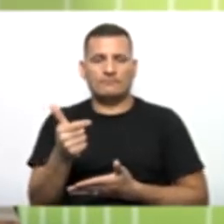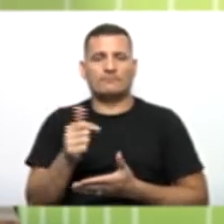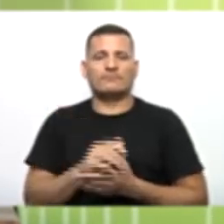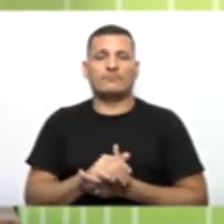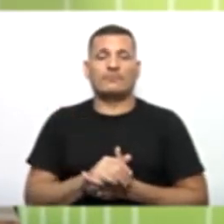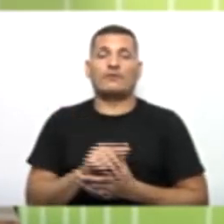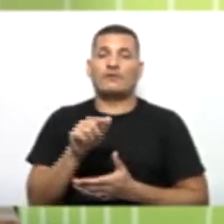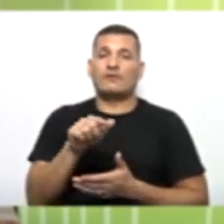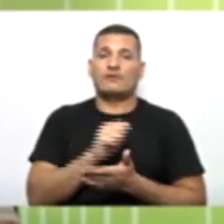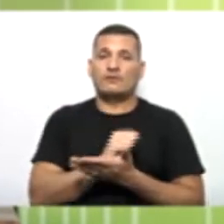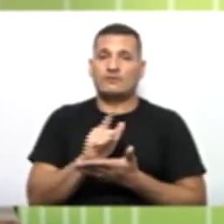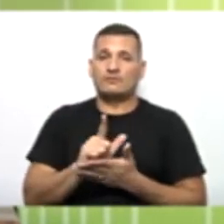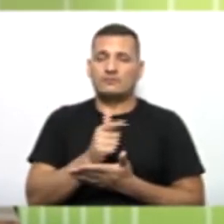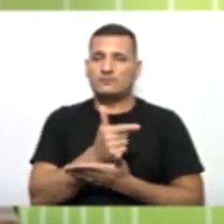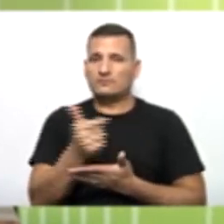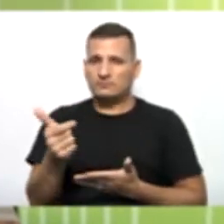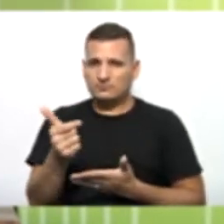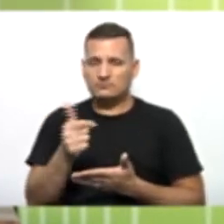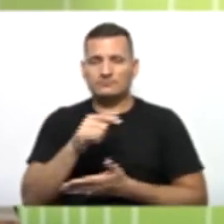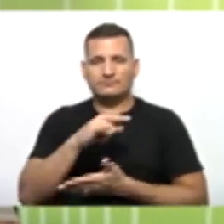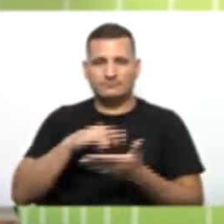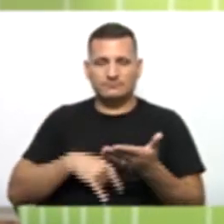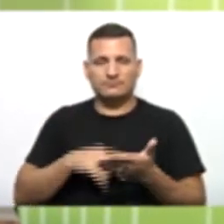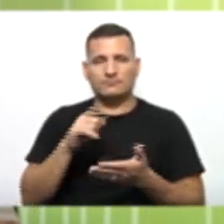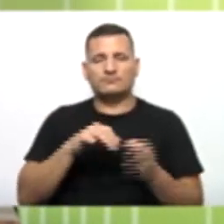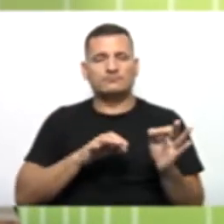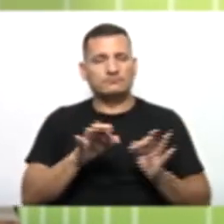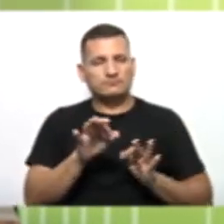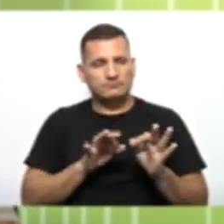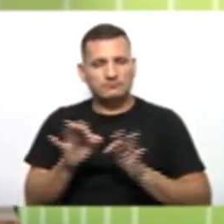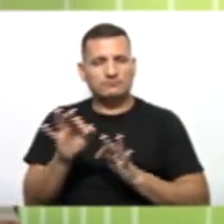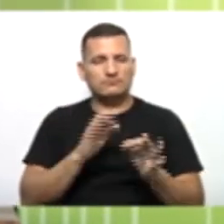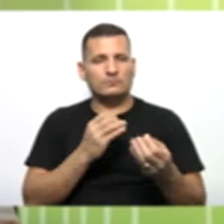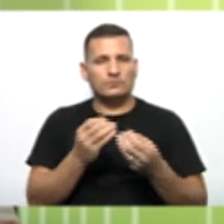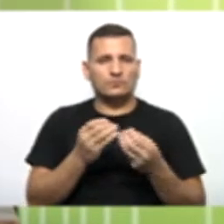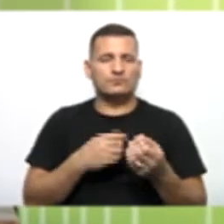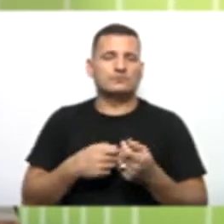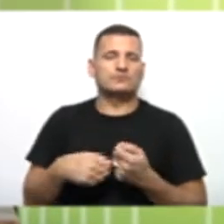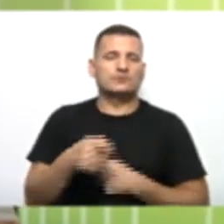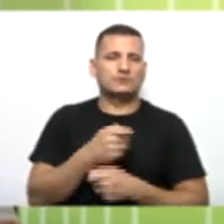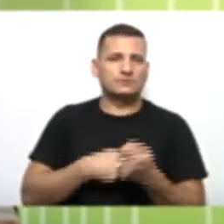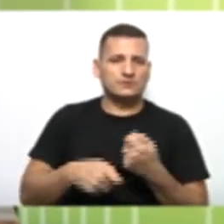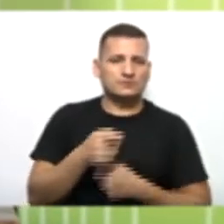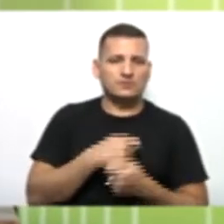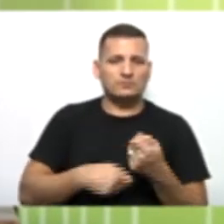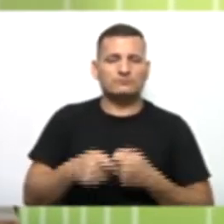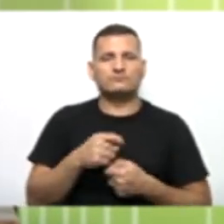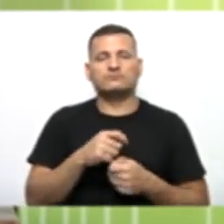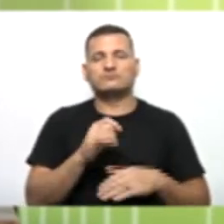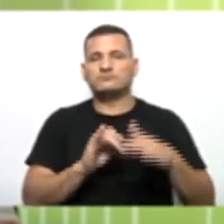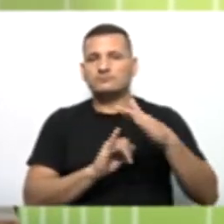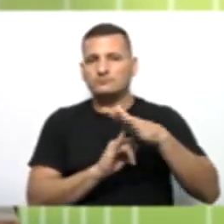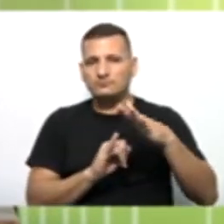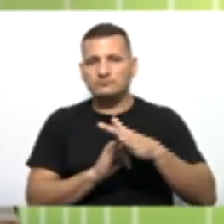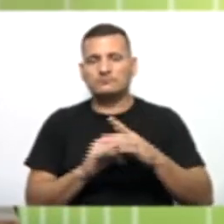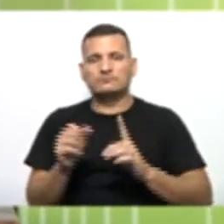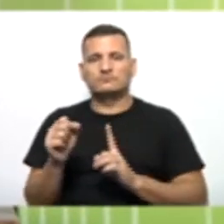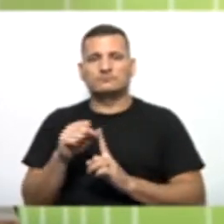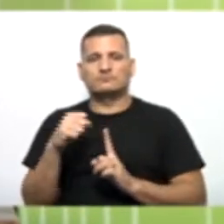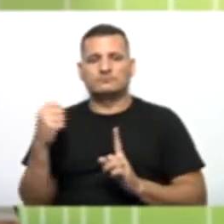Agenda 21 é elaborada através de negociação da organização que está elaborando, da